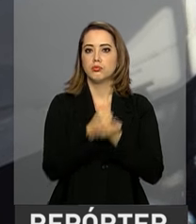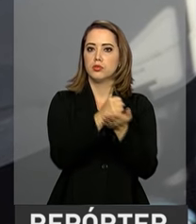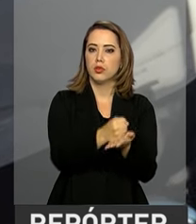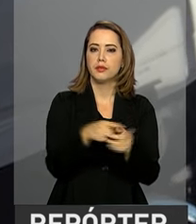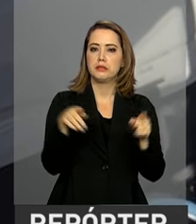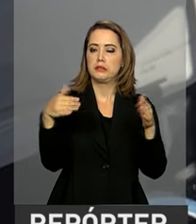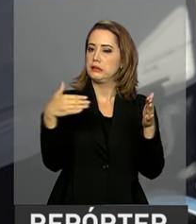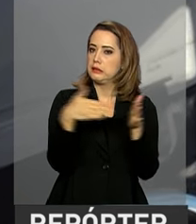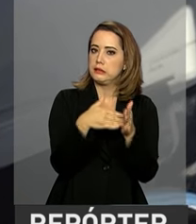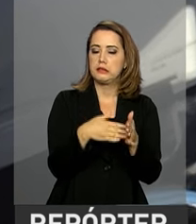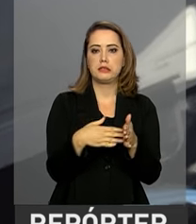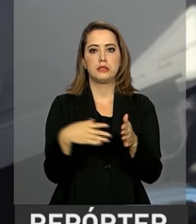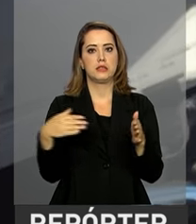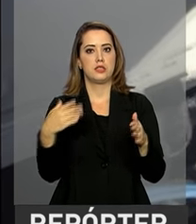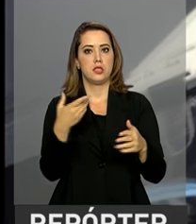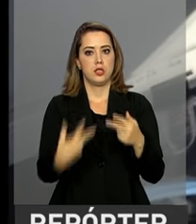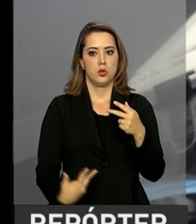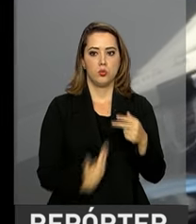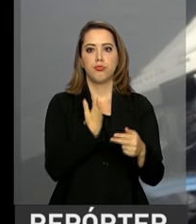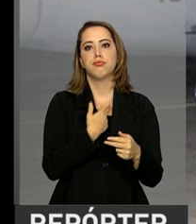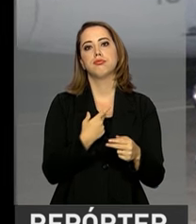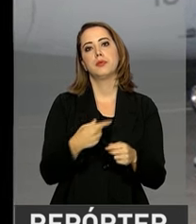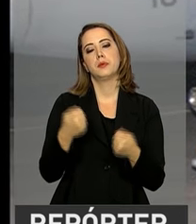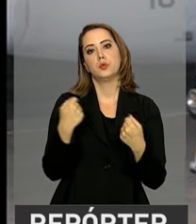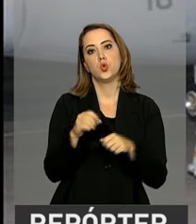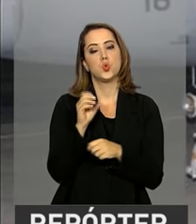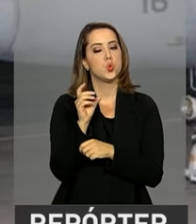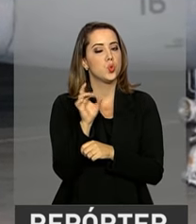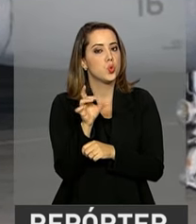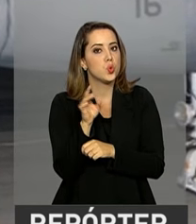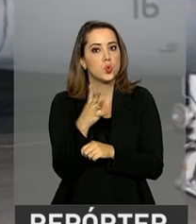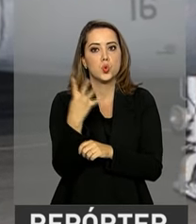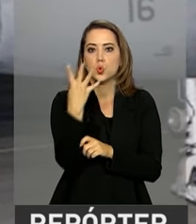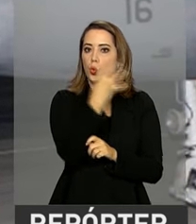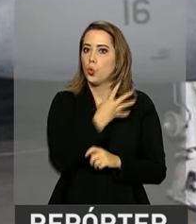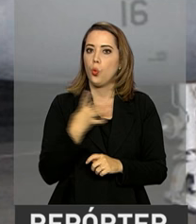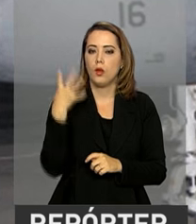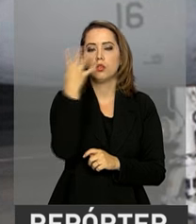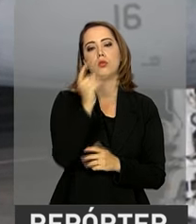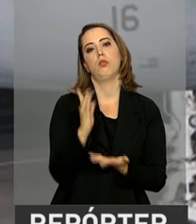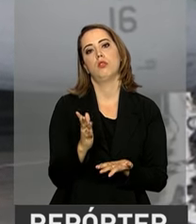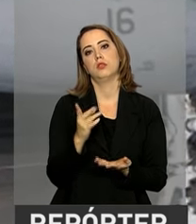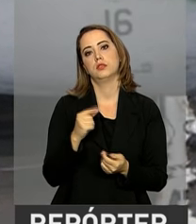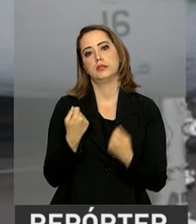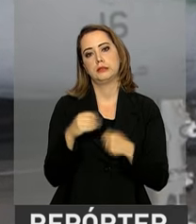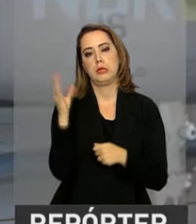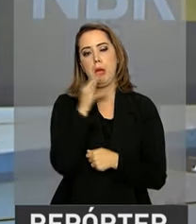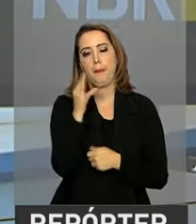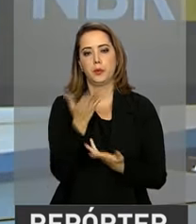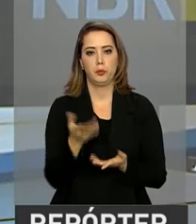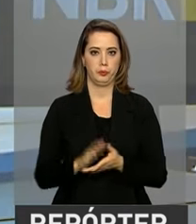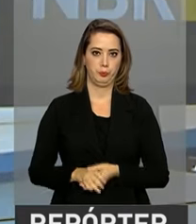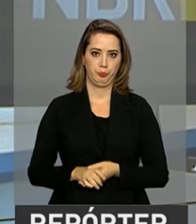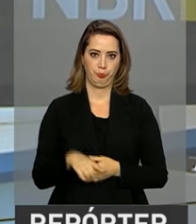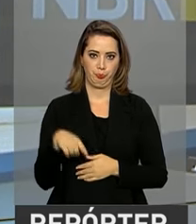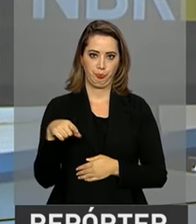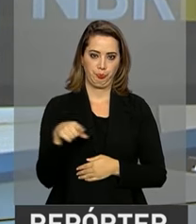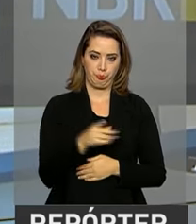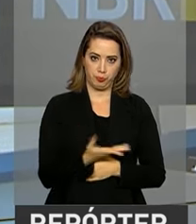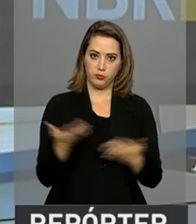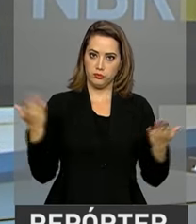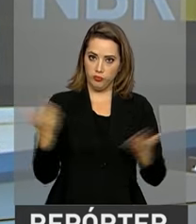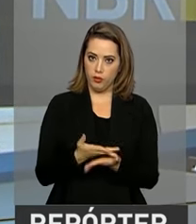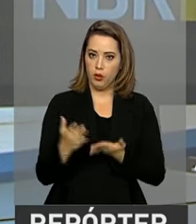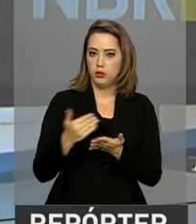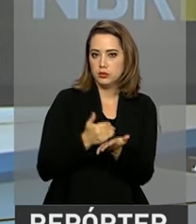transplante o tempo máximo para a utilização do órgão é de apenas 4 horas e começam hoje